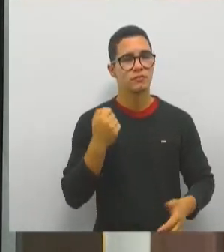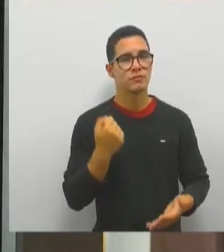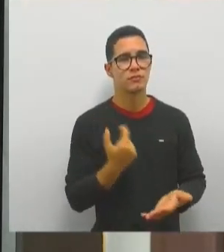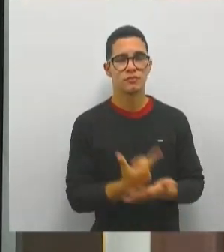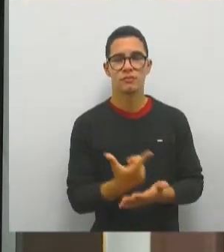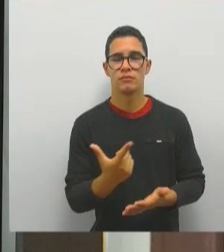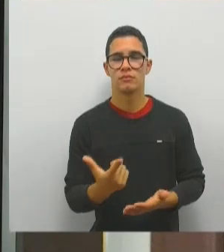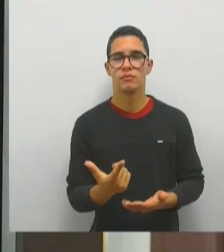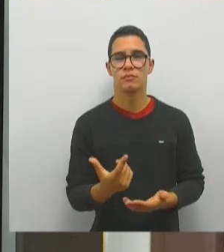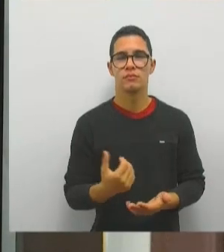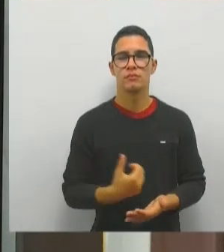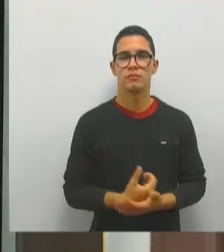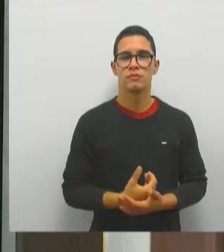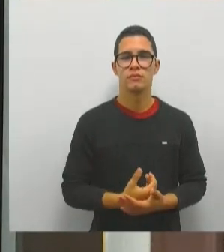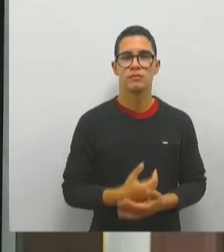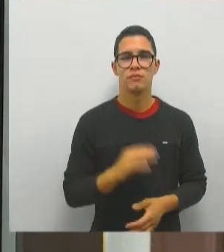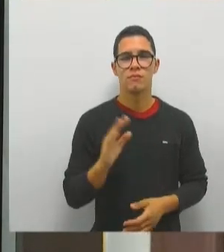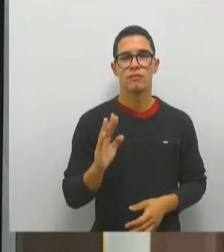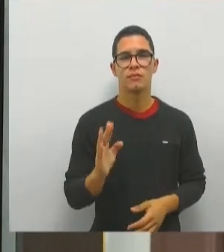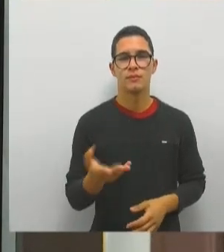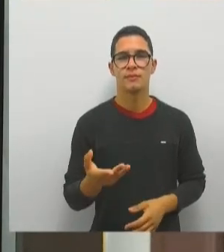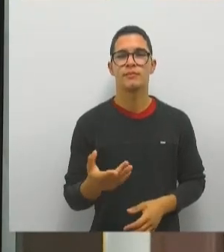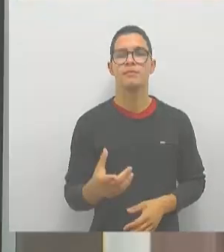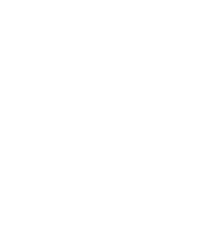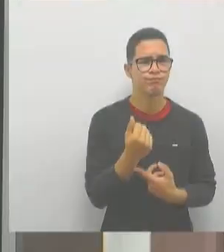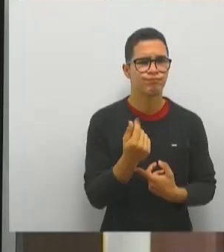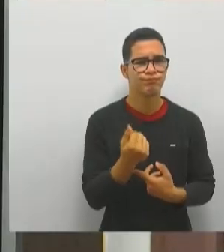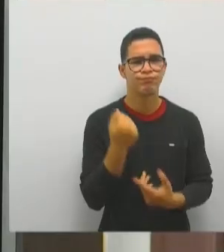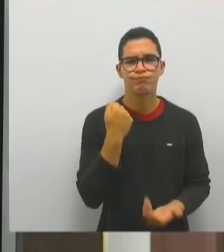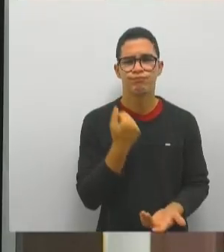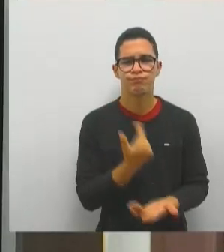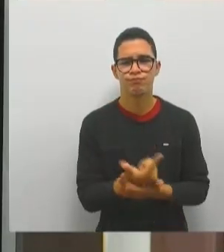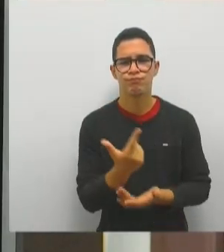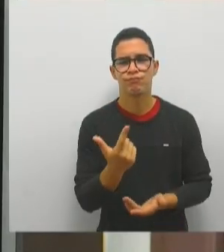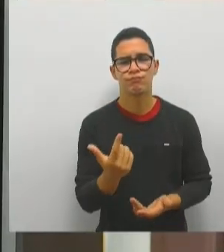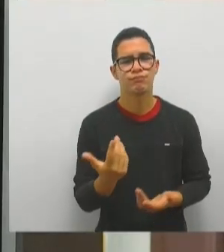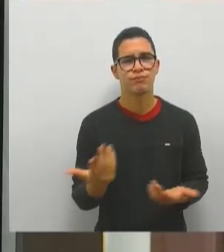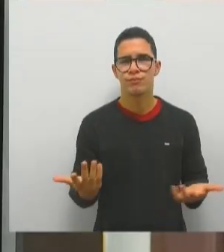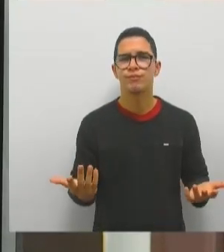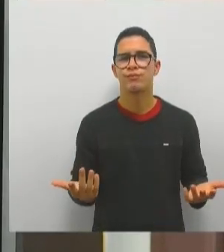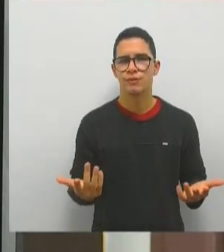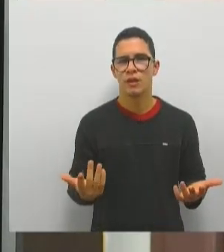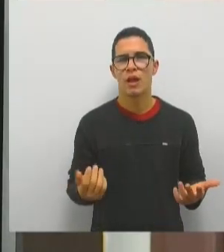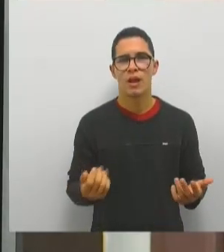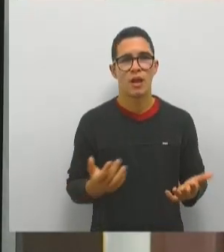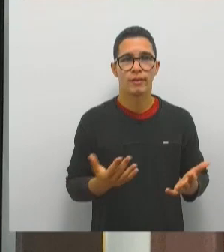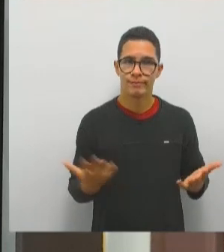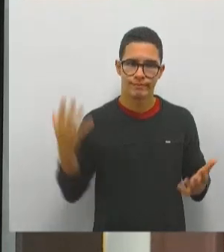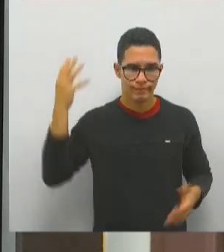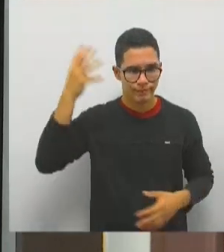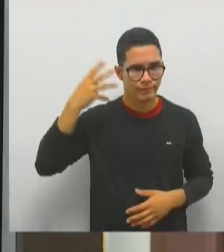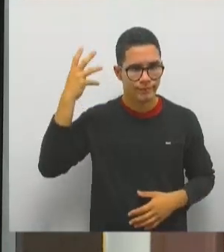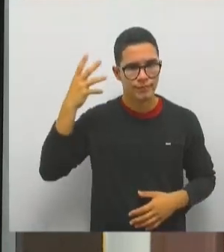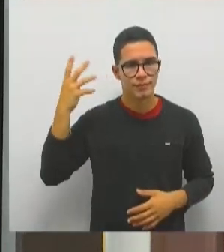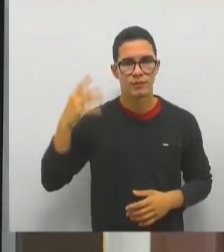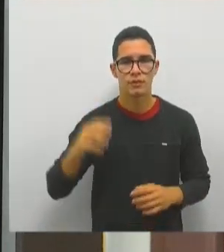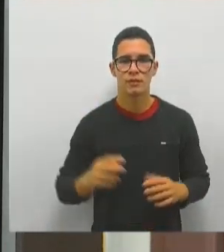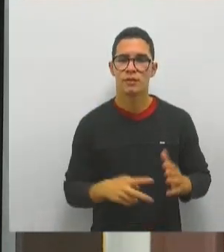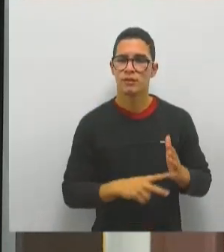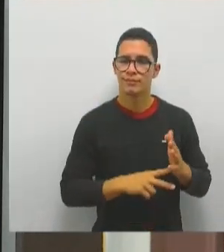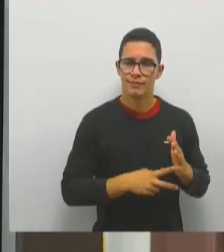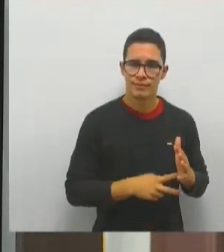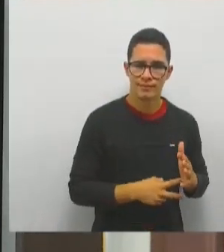despesas. E já existe esse projeto. Eu tenho certeza que essa mensagem, através do Sindicato